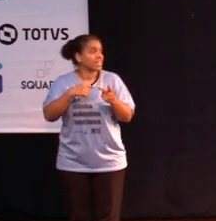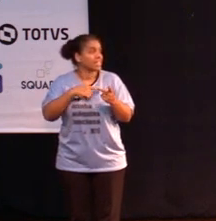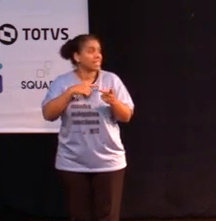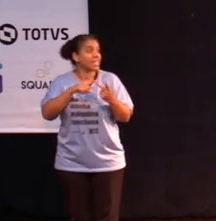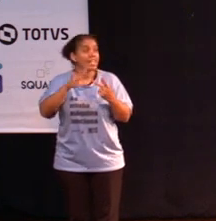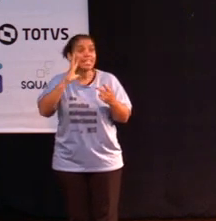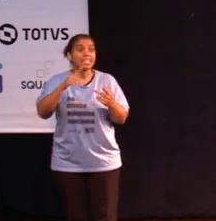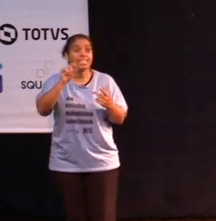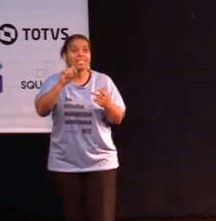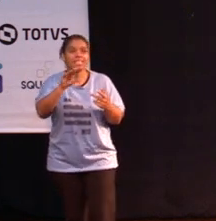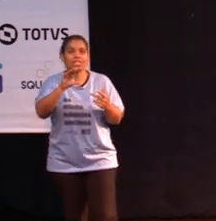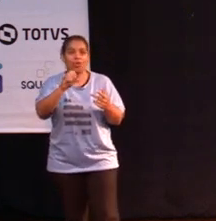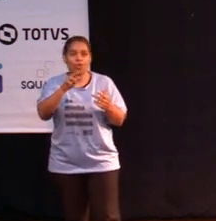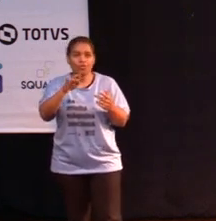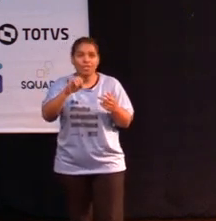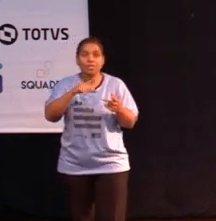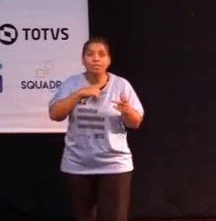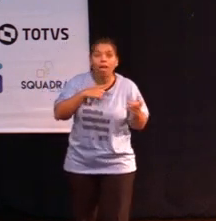fãs